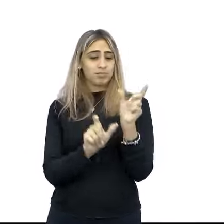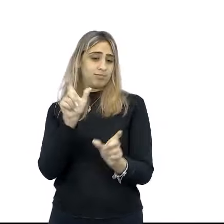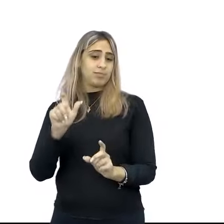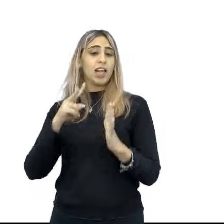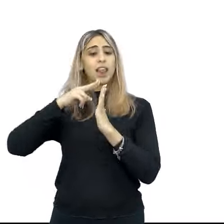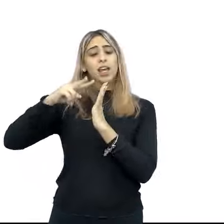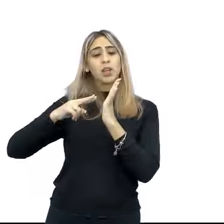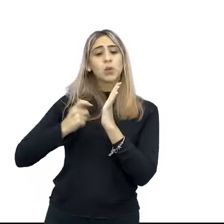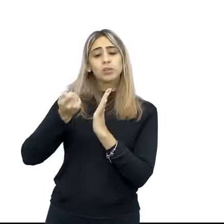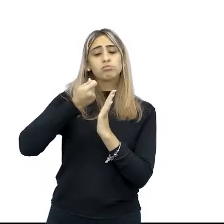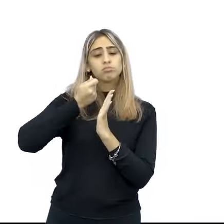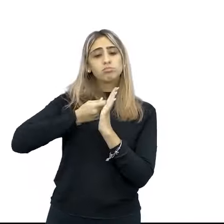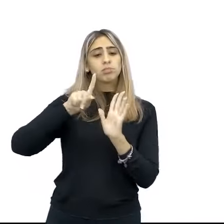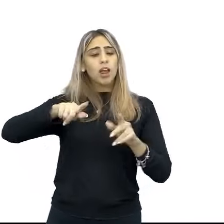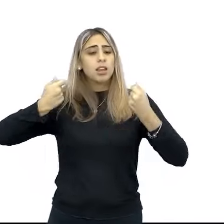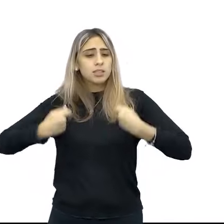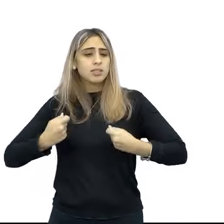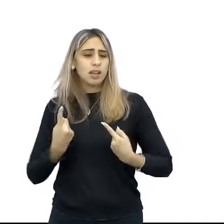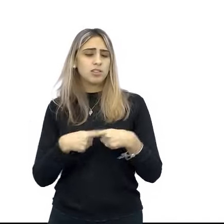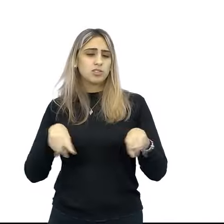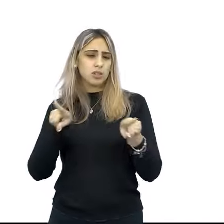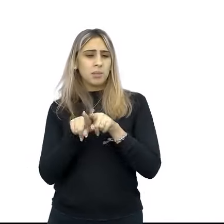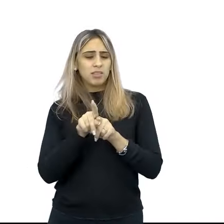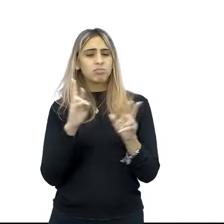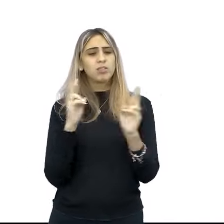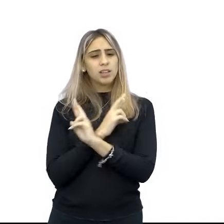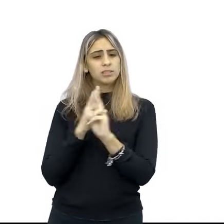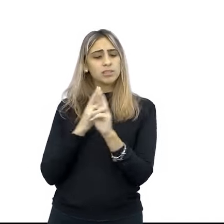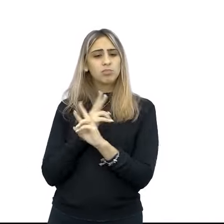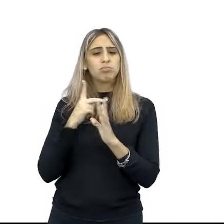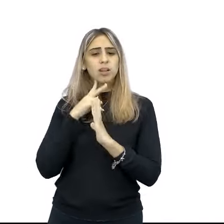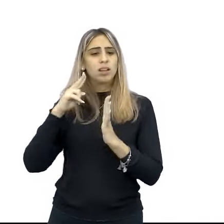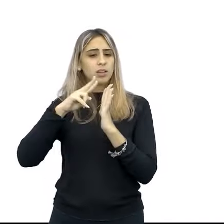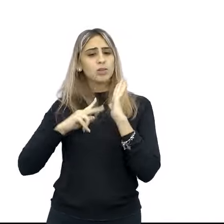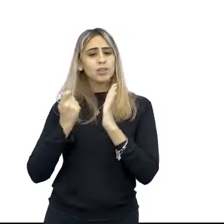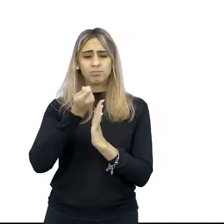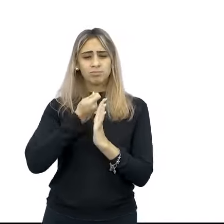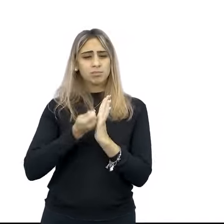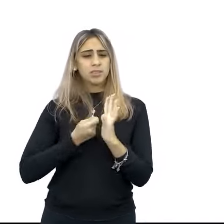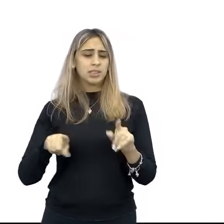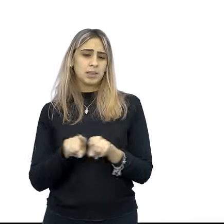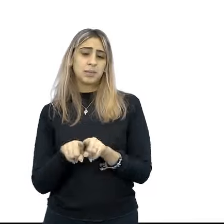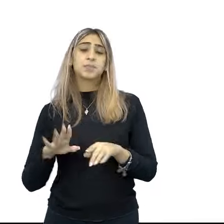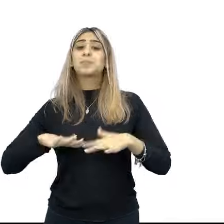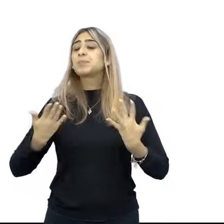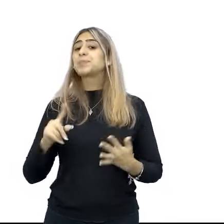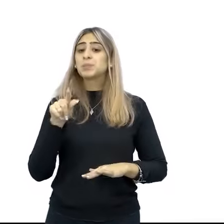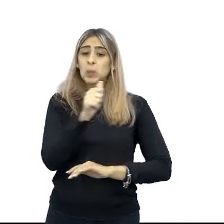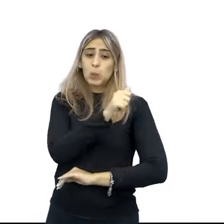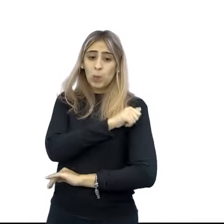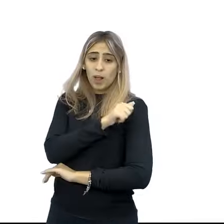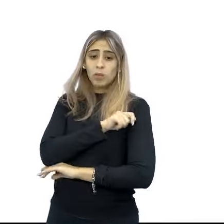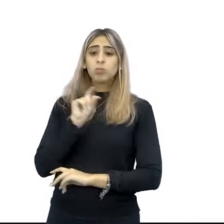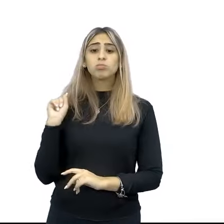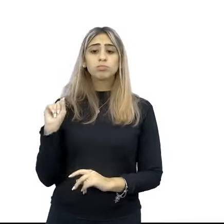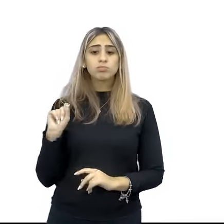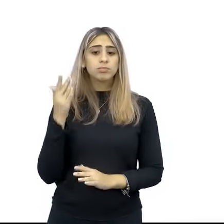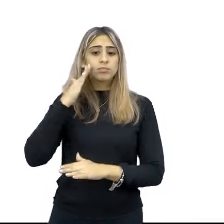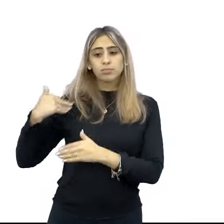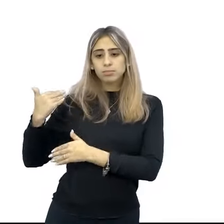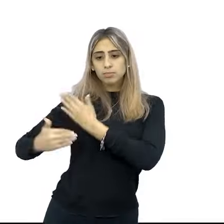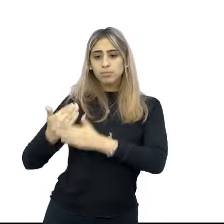certo? E a necessidade, né, a relação aí entre a leitura e a escrita. Ou seja, o estudante, a partir